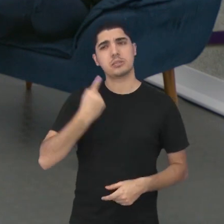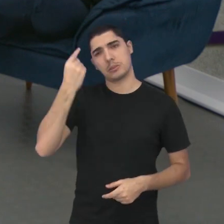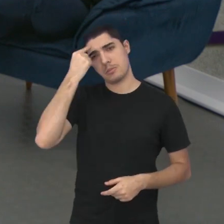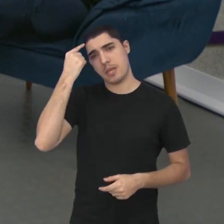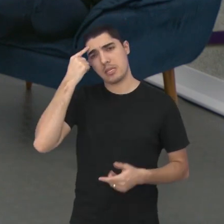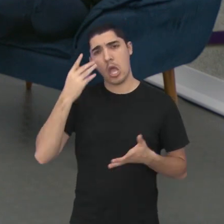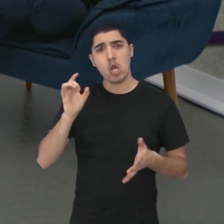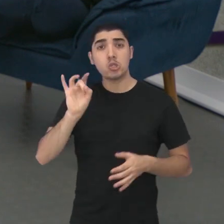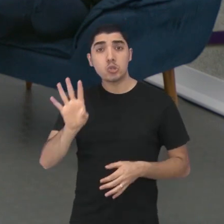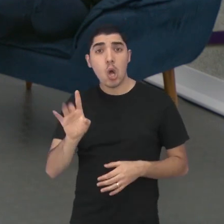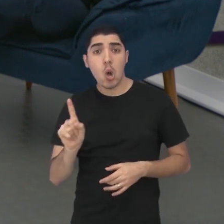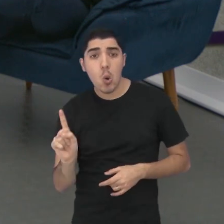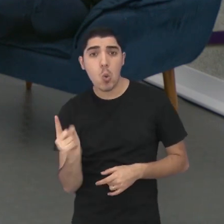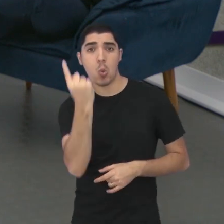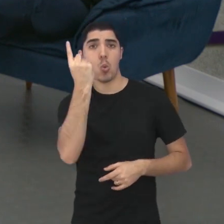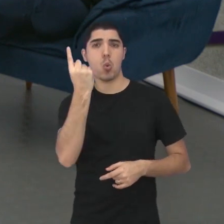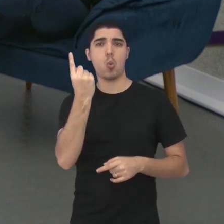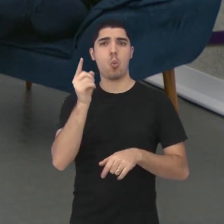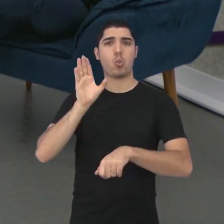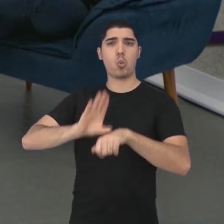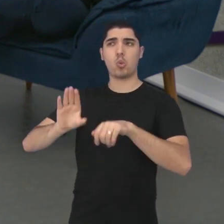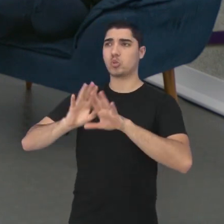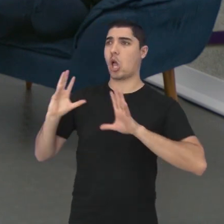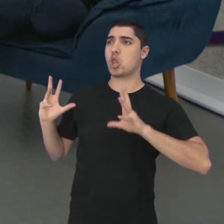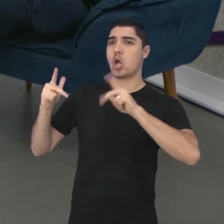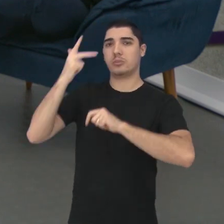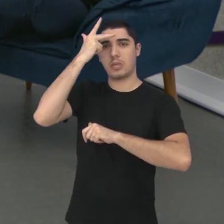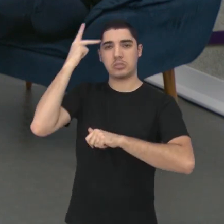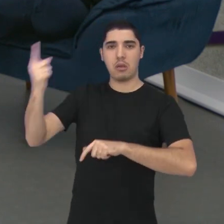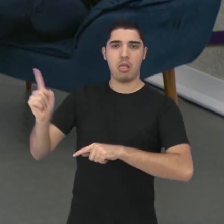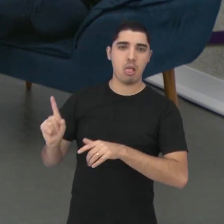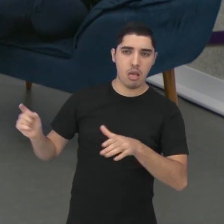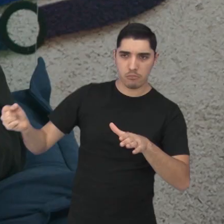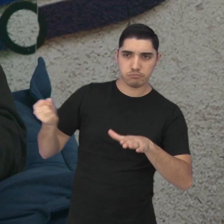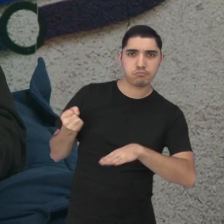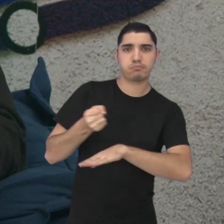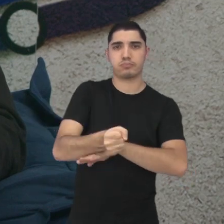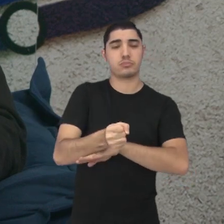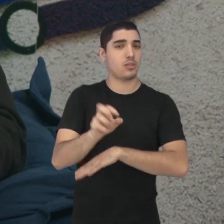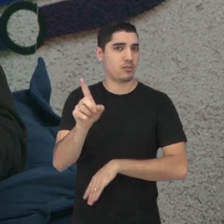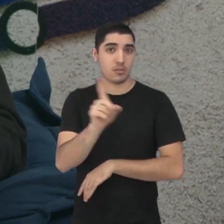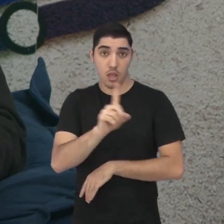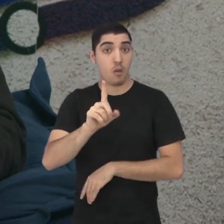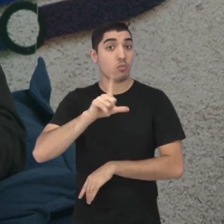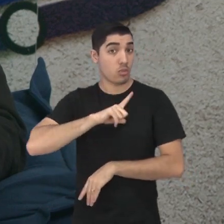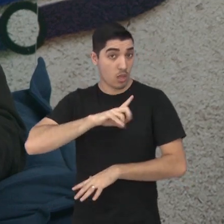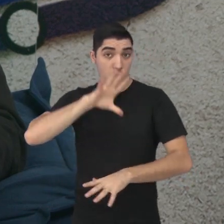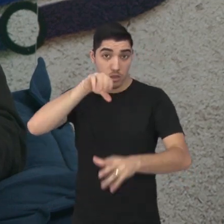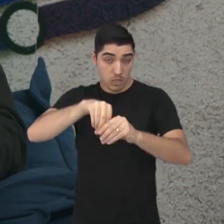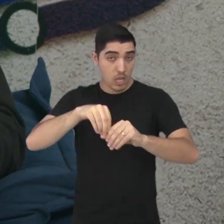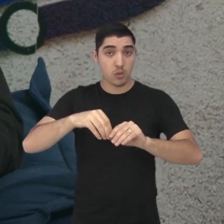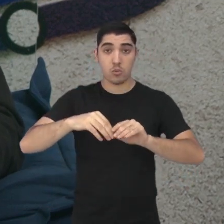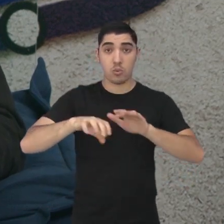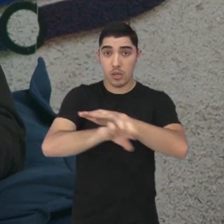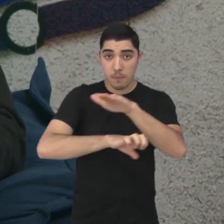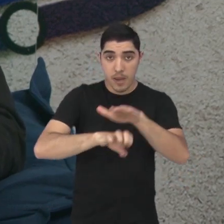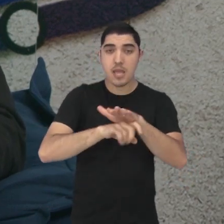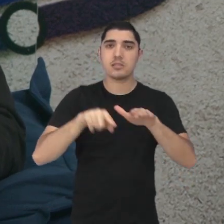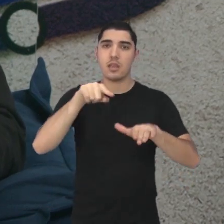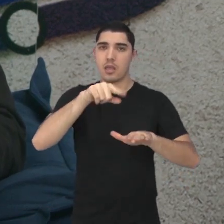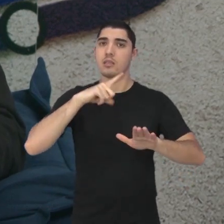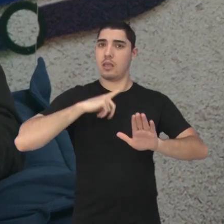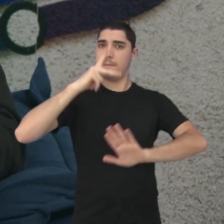uma formação única para todo mundo, né? Existem, dentro de um projeto, de uma empresa que desenvolve